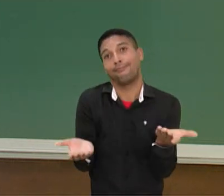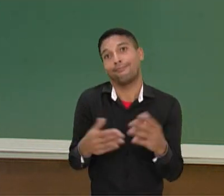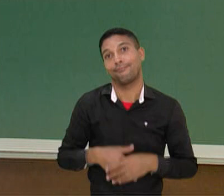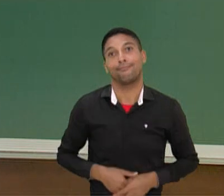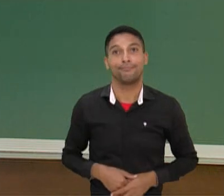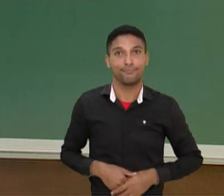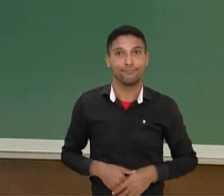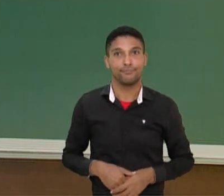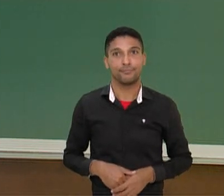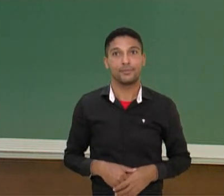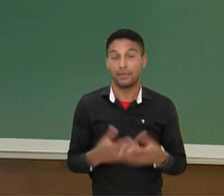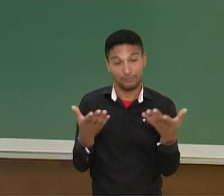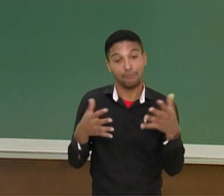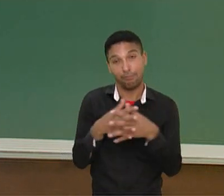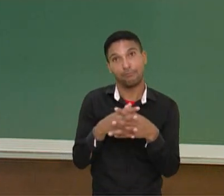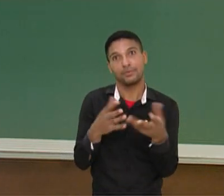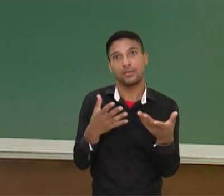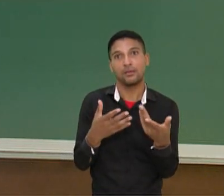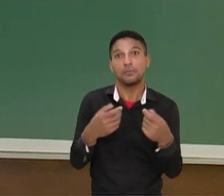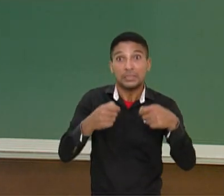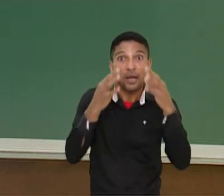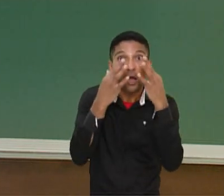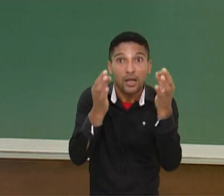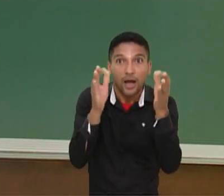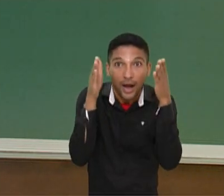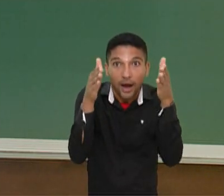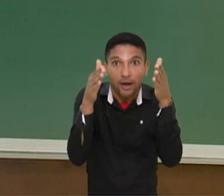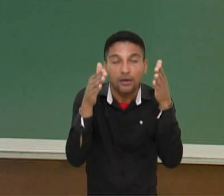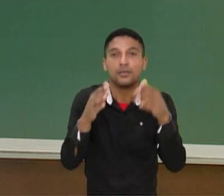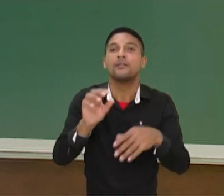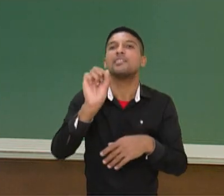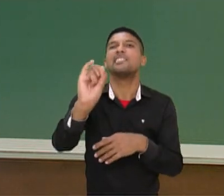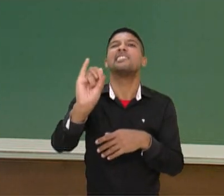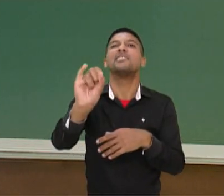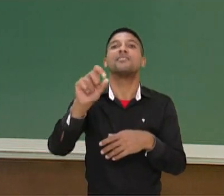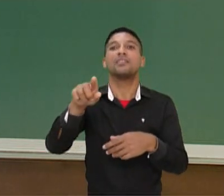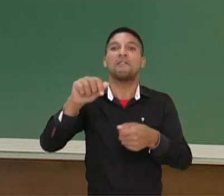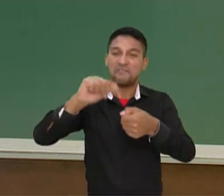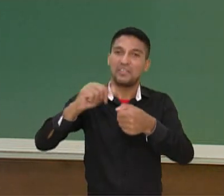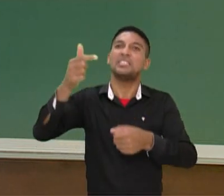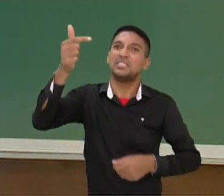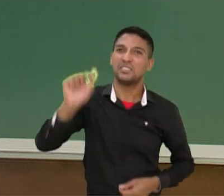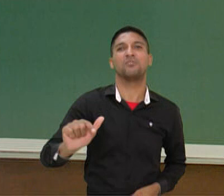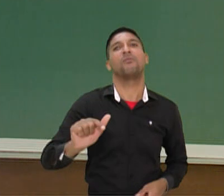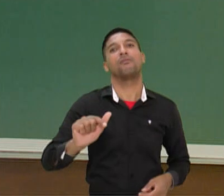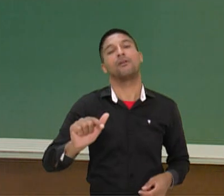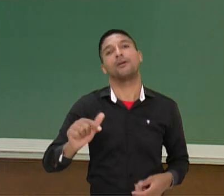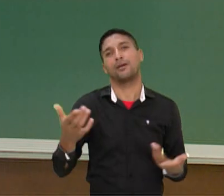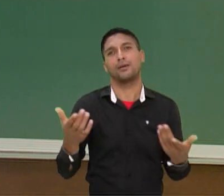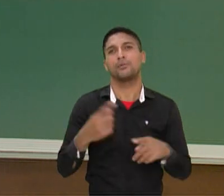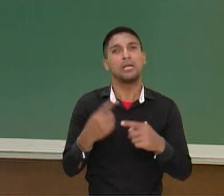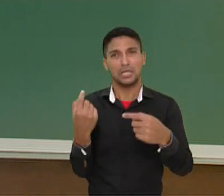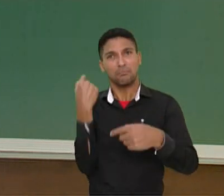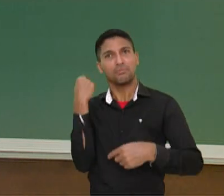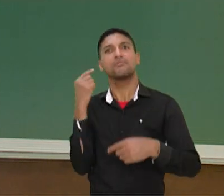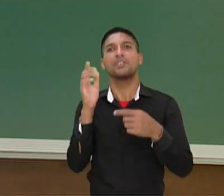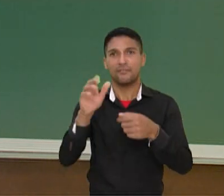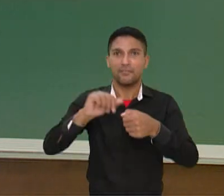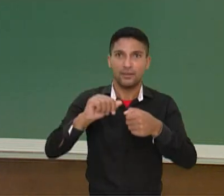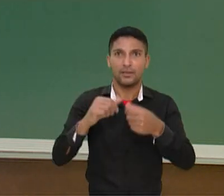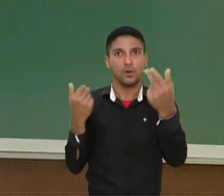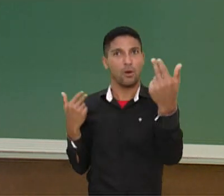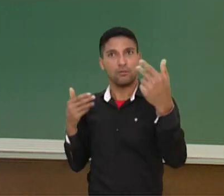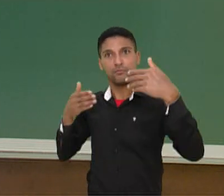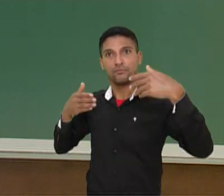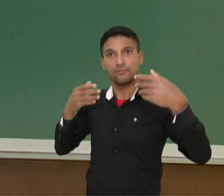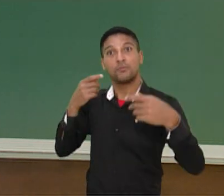vezes complica um pouco mais a nossa vida. Você não teve que fazer essa conta de novo? Você acabou de fazer. Então vamos prestar atenção,